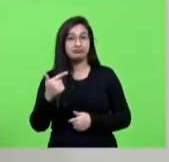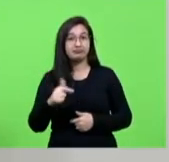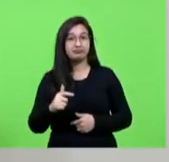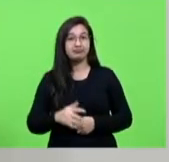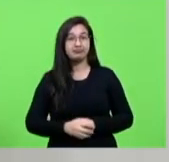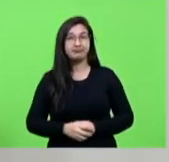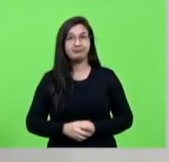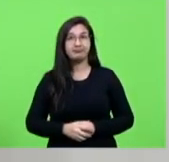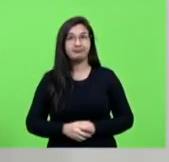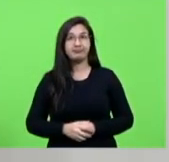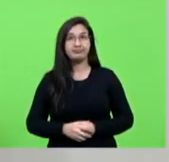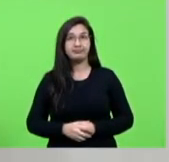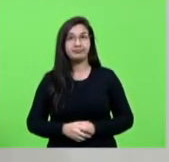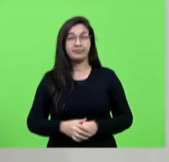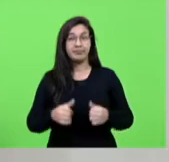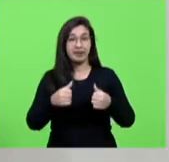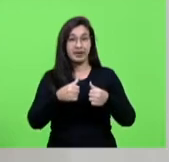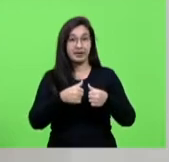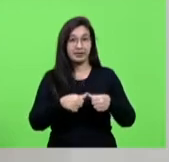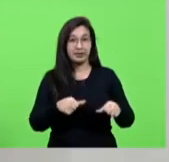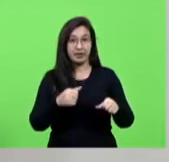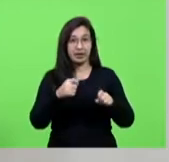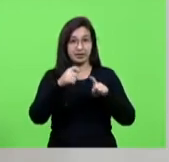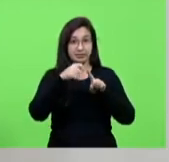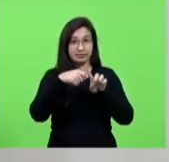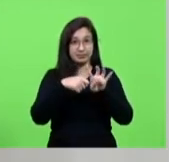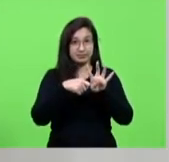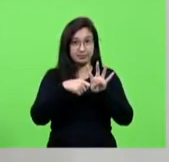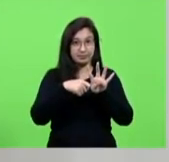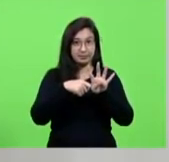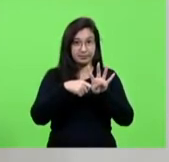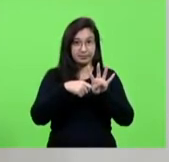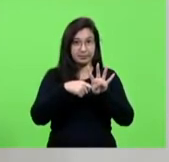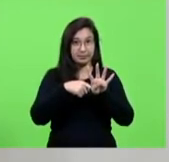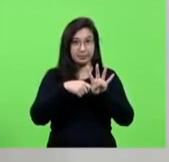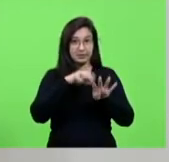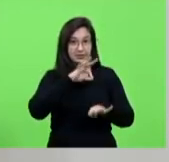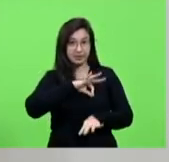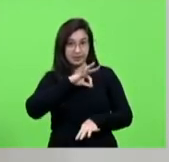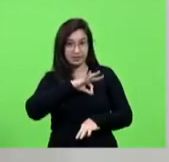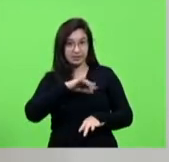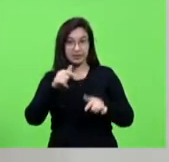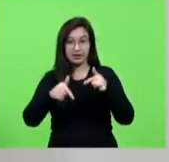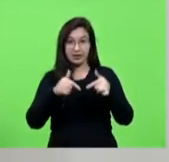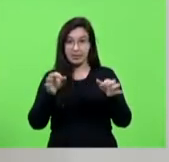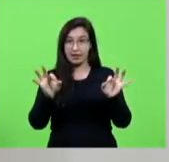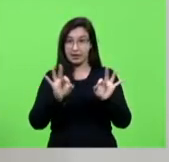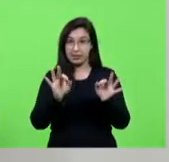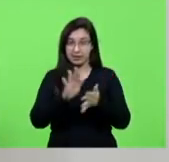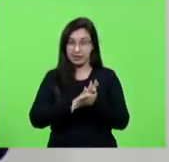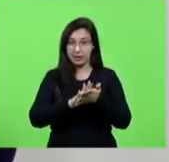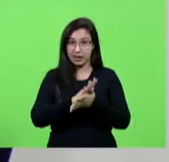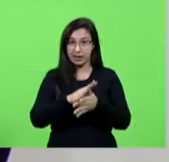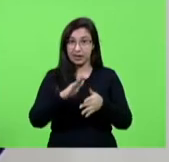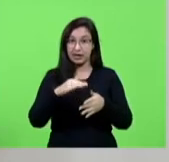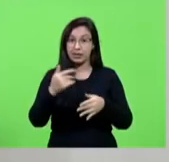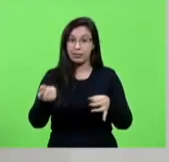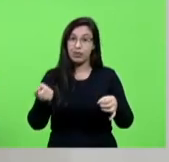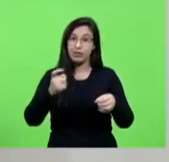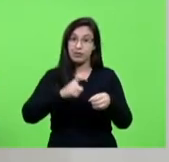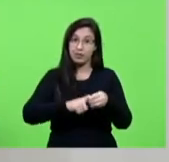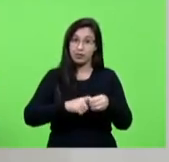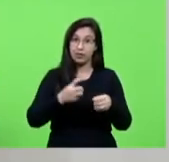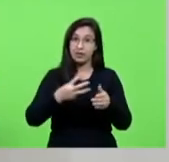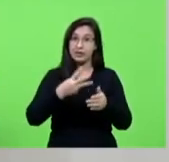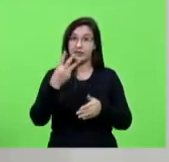Eles ficaram 4 meses recebendo, sem trabalhar. Quando retornaram com 3 aulas por